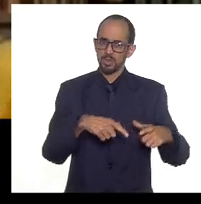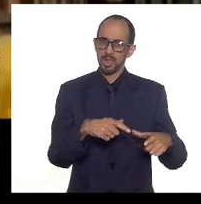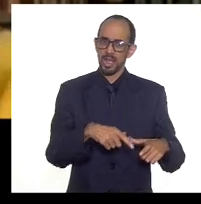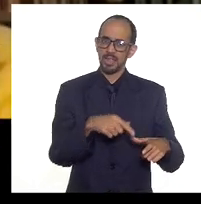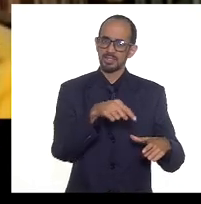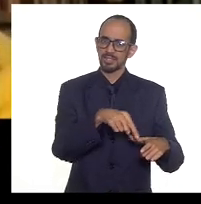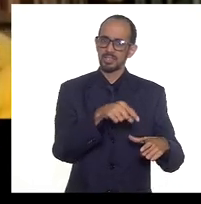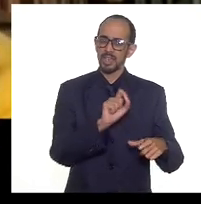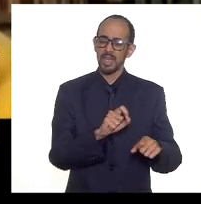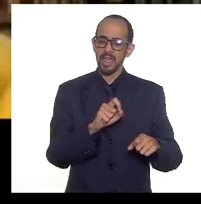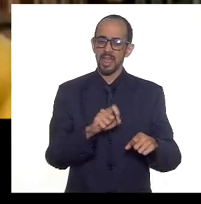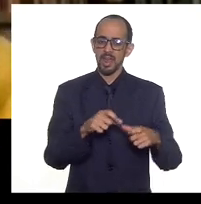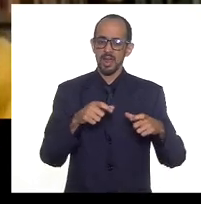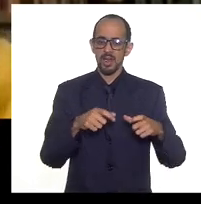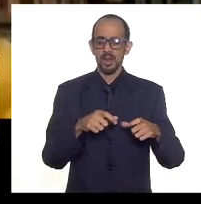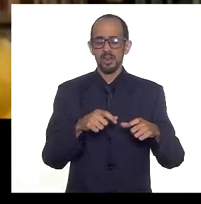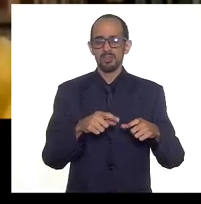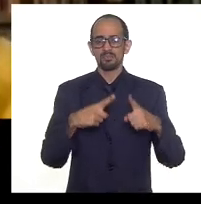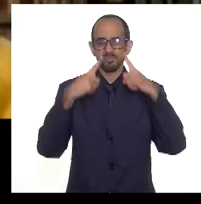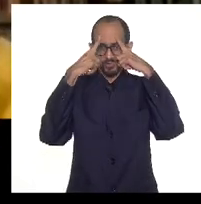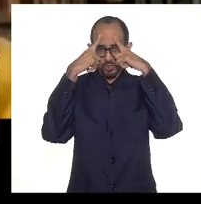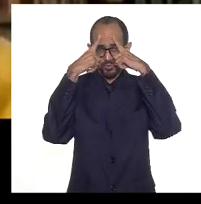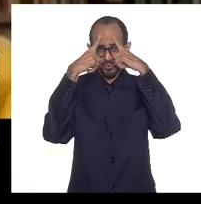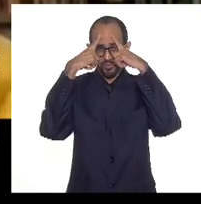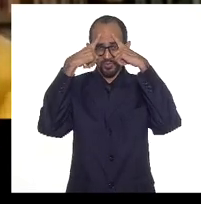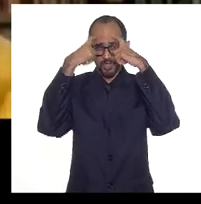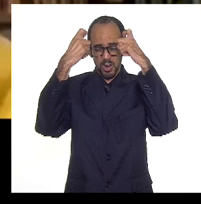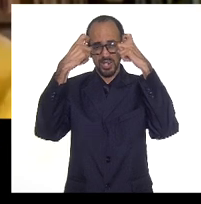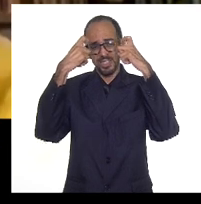de sociabilidade violenta e